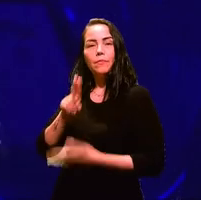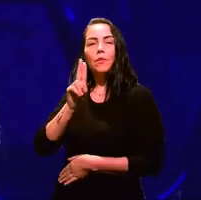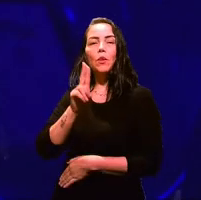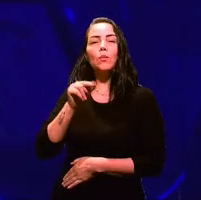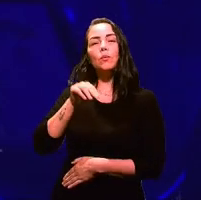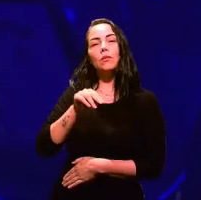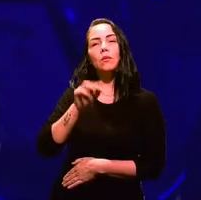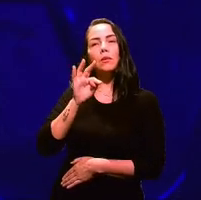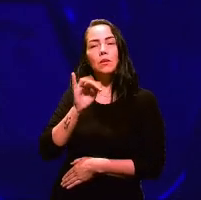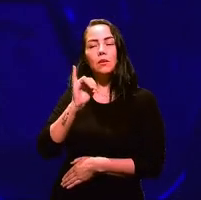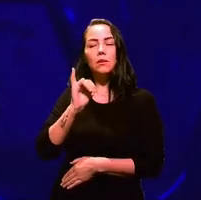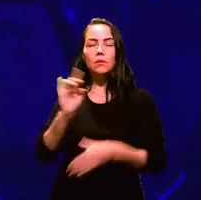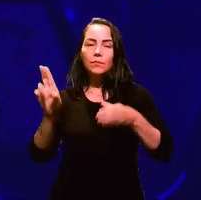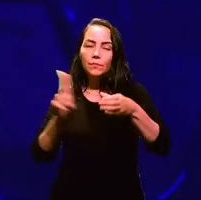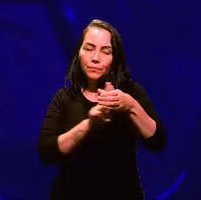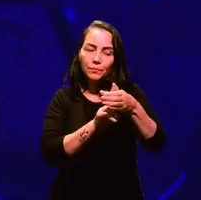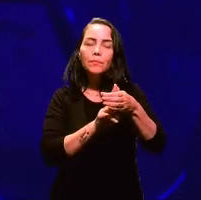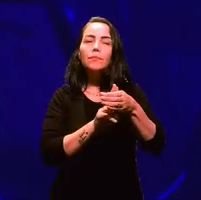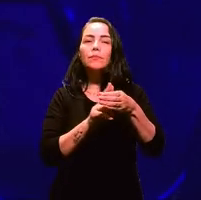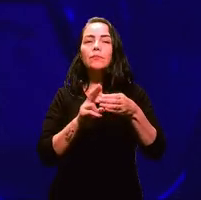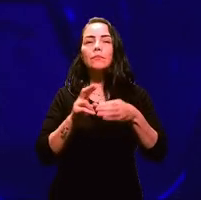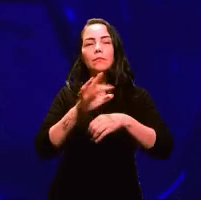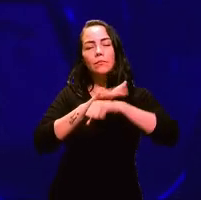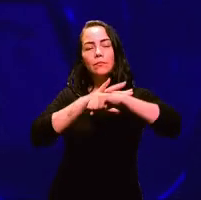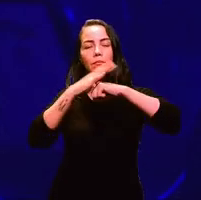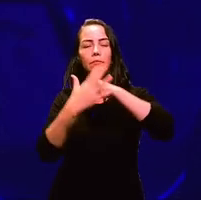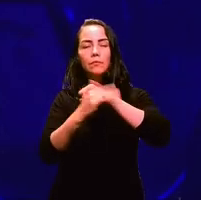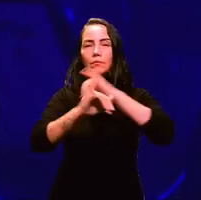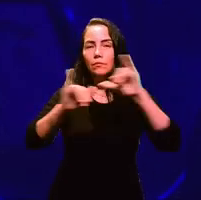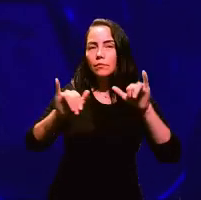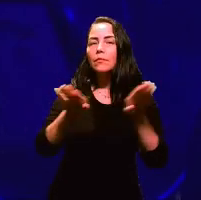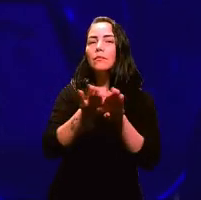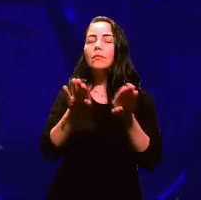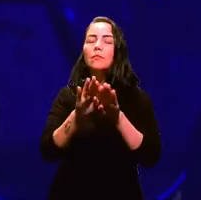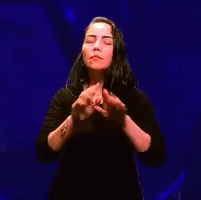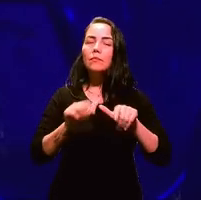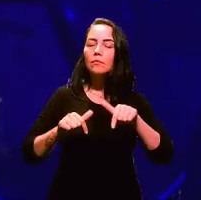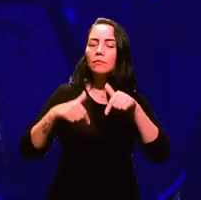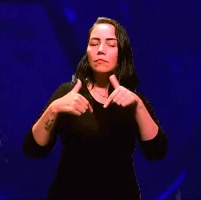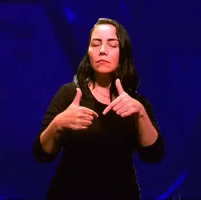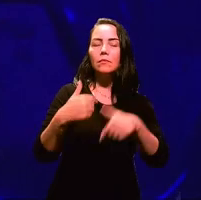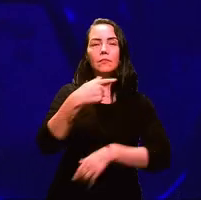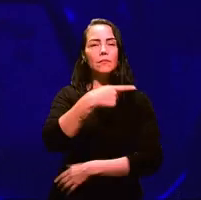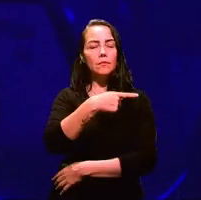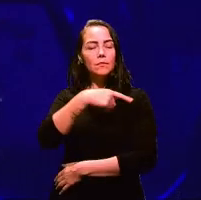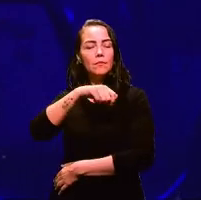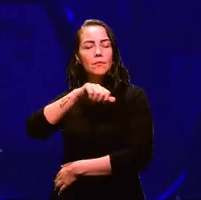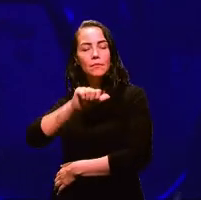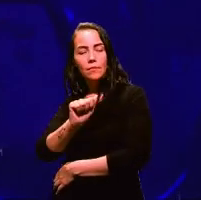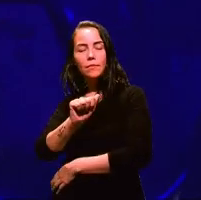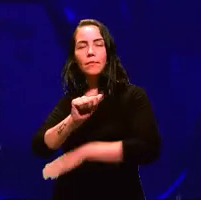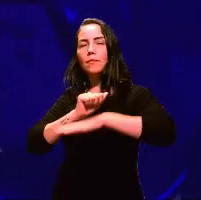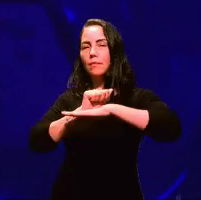e inauguramos a unidade de apoio ao pronto-socorro, serviço que atuam efetivamente